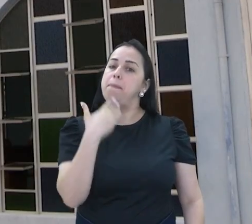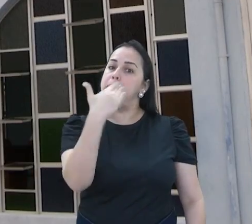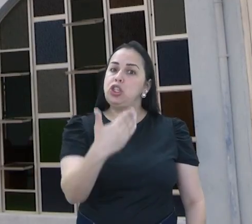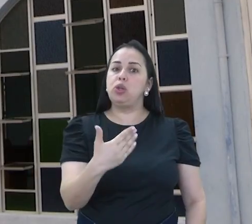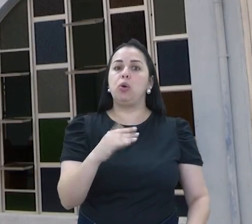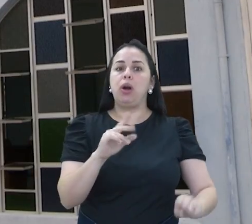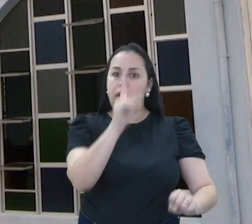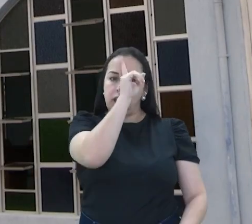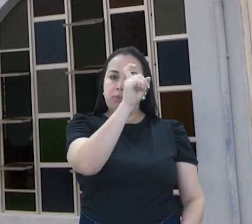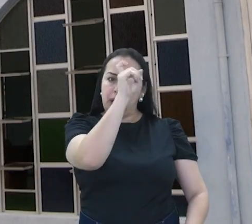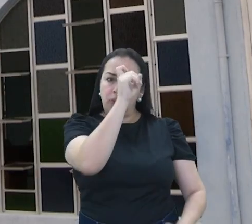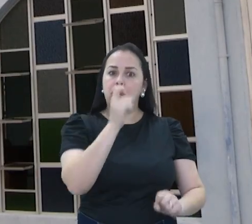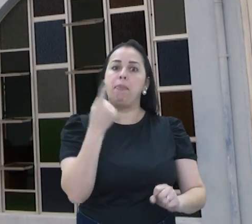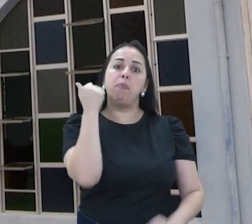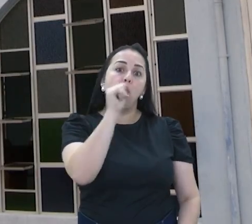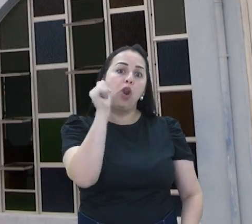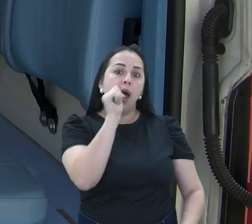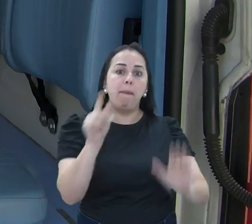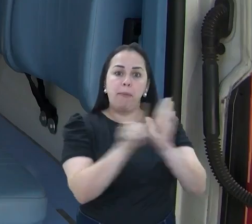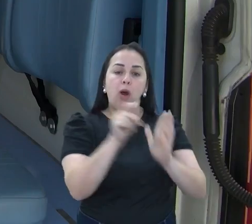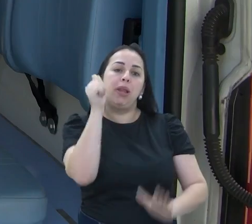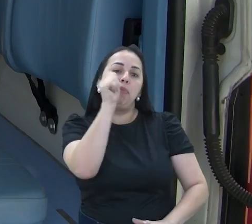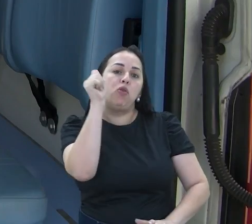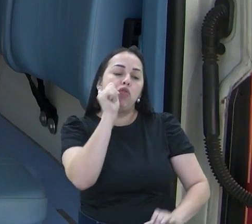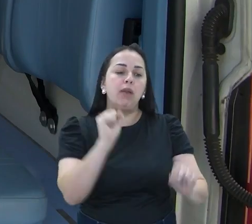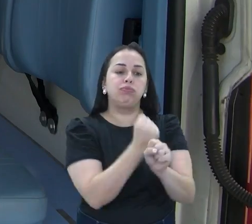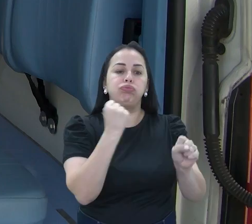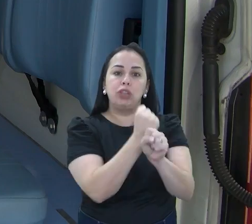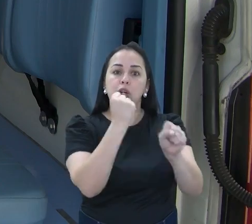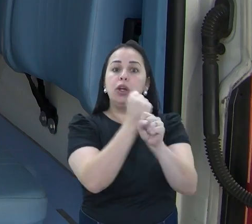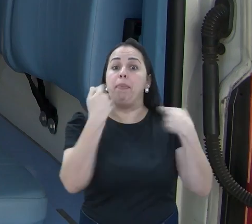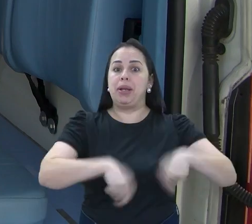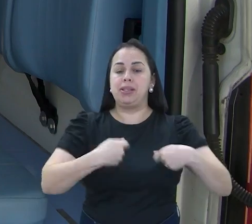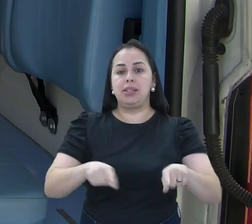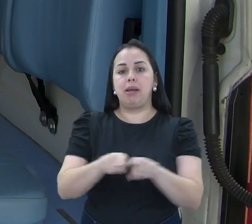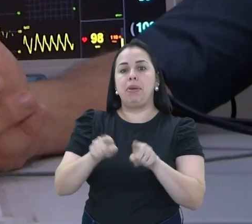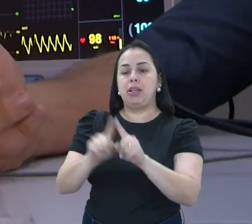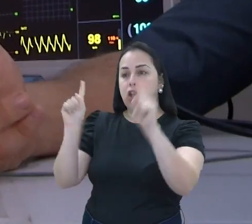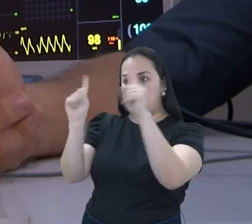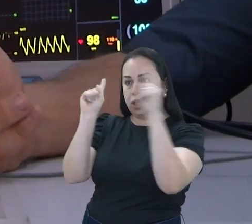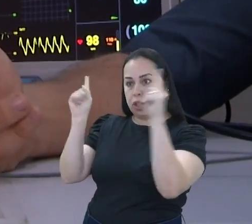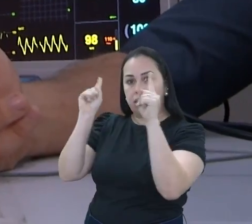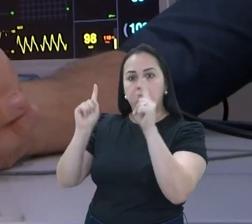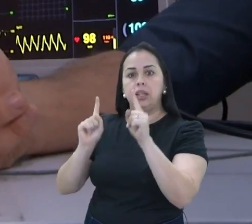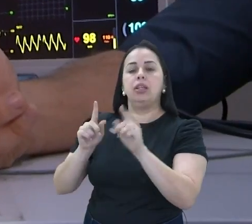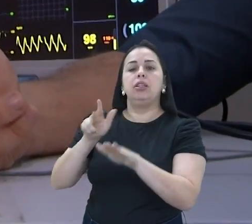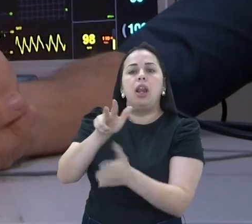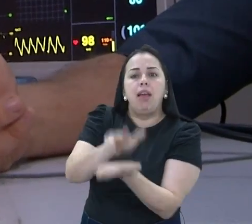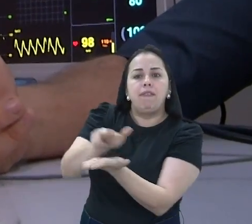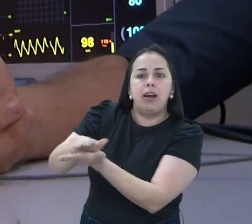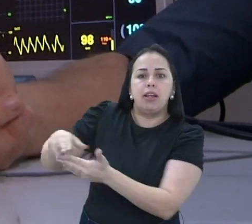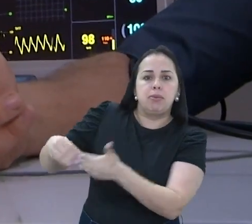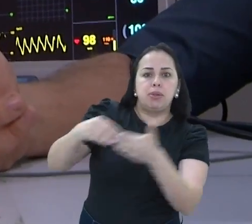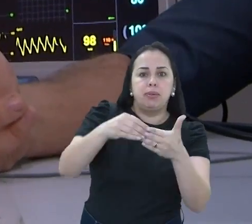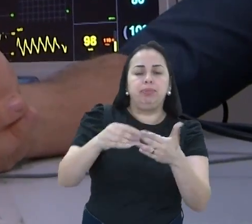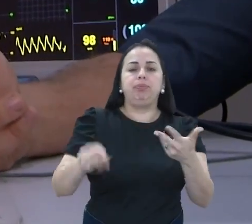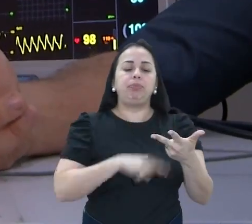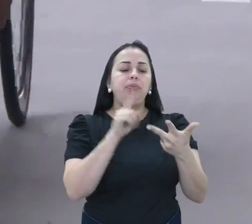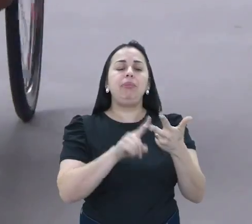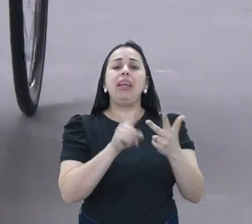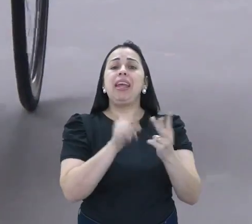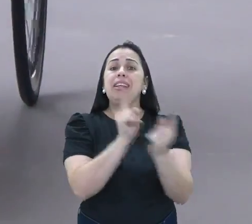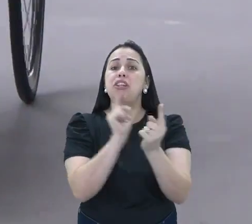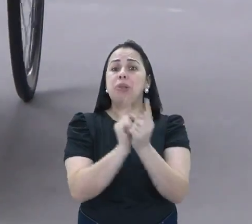a construção do Hospital da Mulher em São José, o transporte para pacientes acamados e a ampliação das consultas com